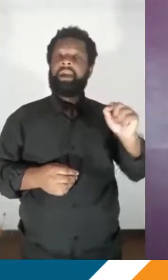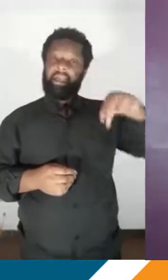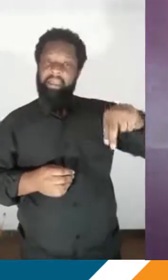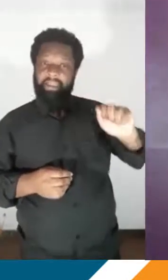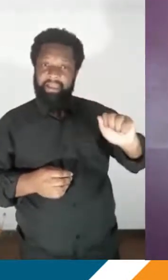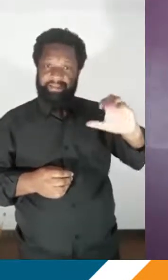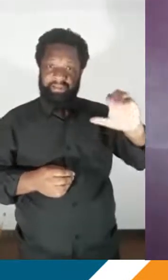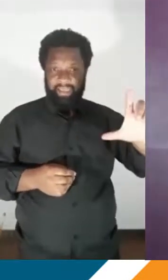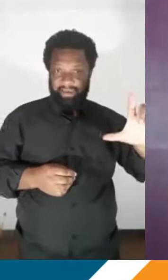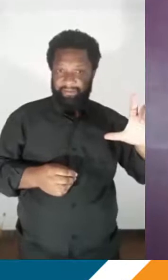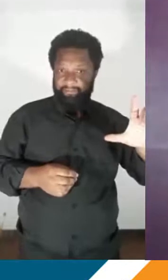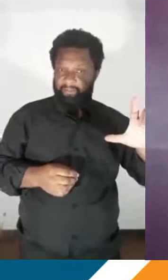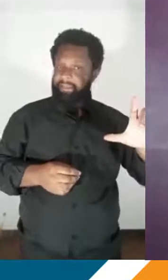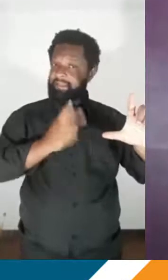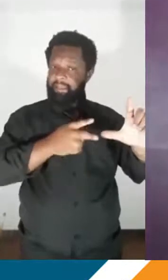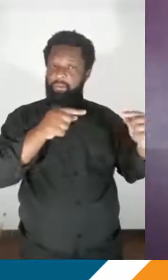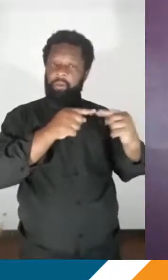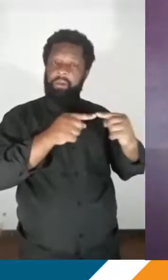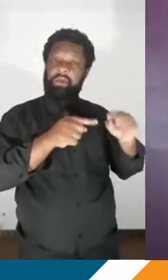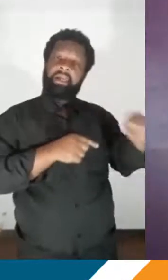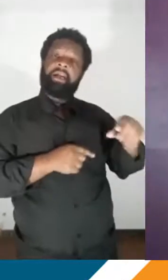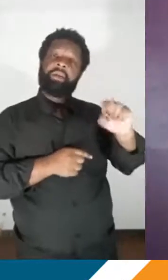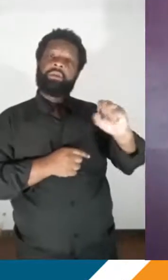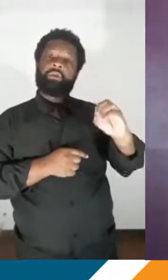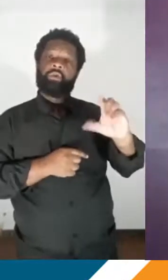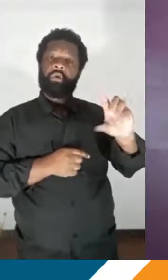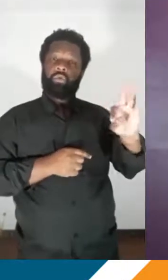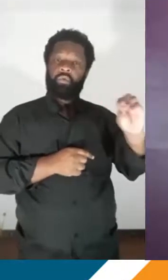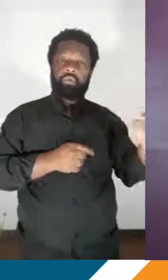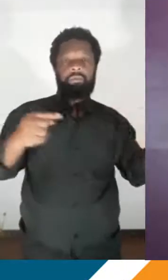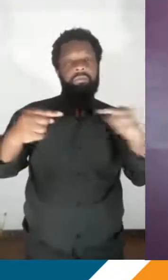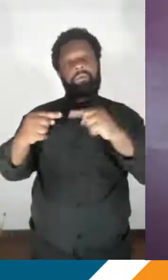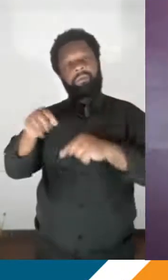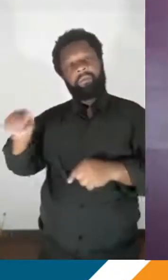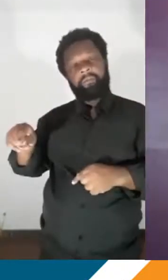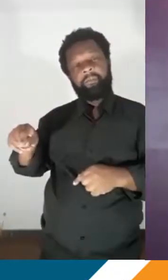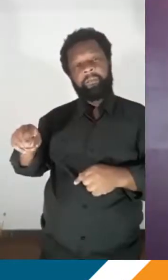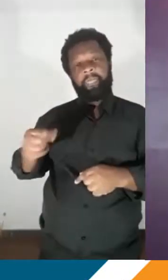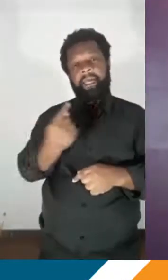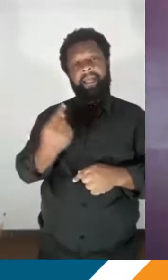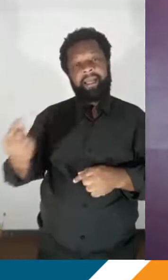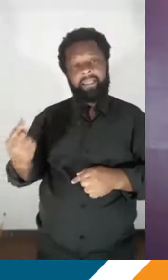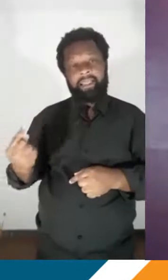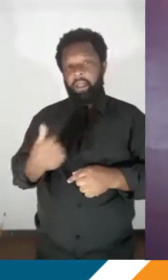de NaCl, porque a primeira unidade é sempre em relação ao soluto, para cada